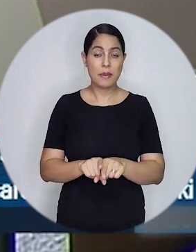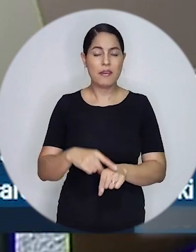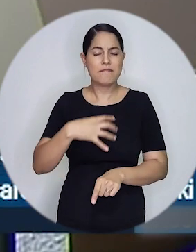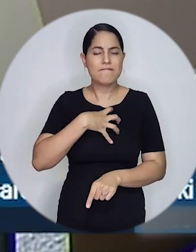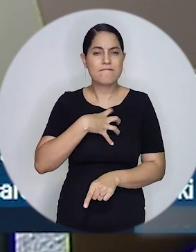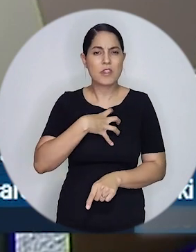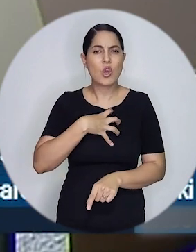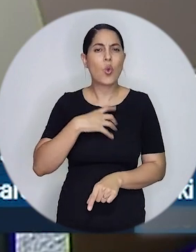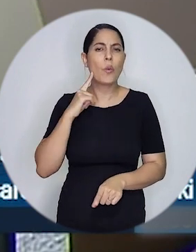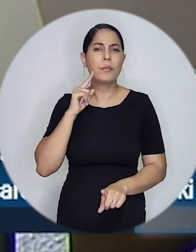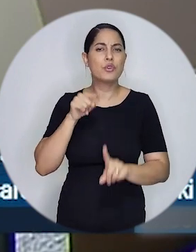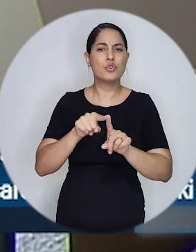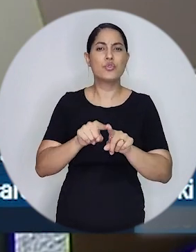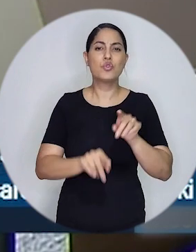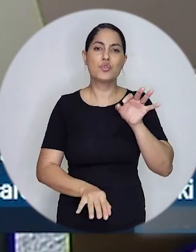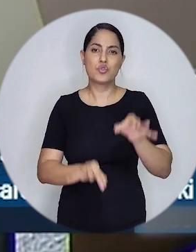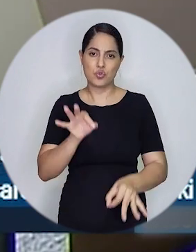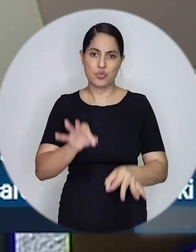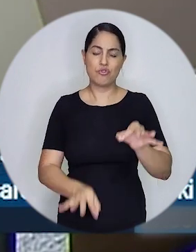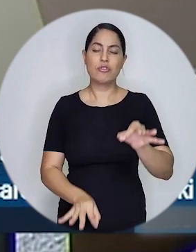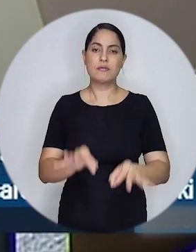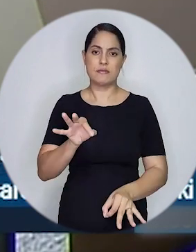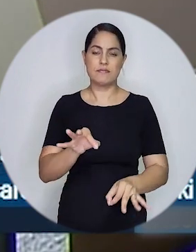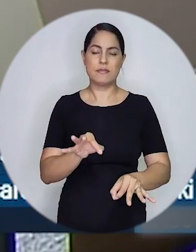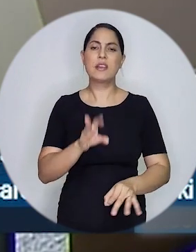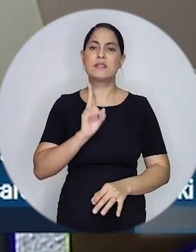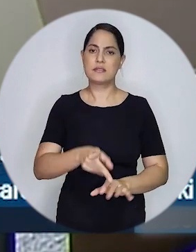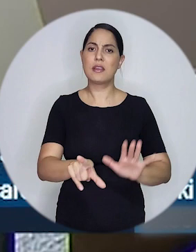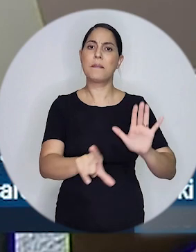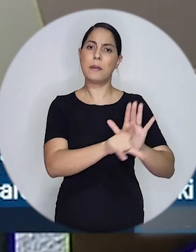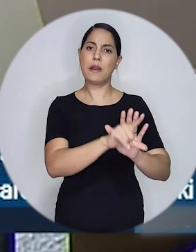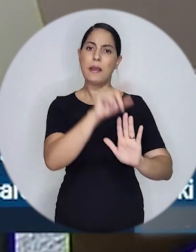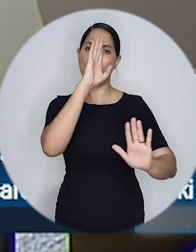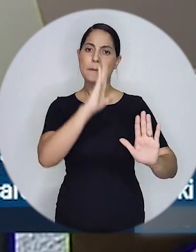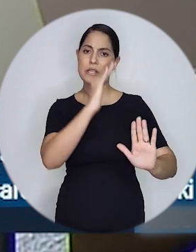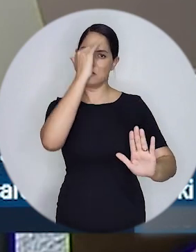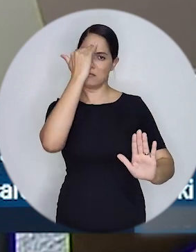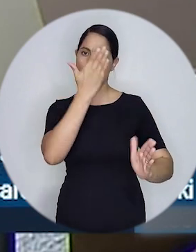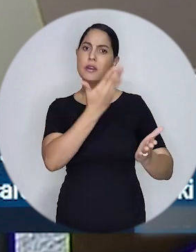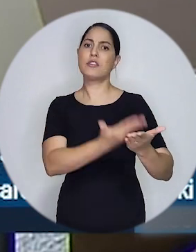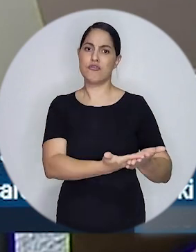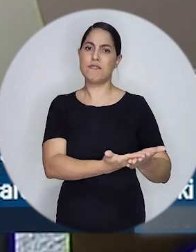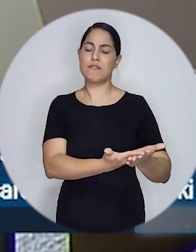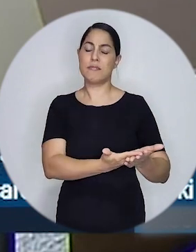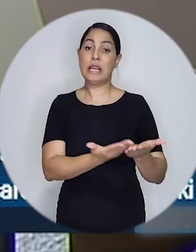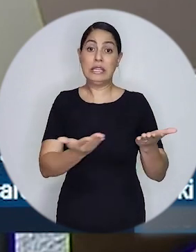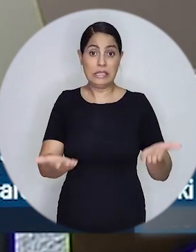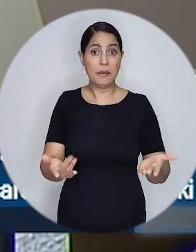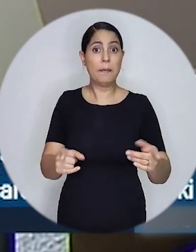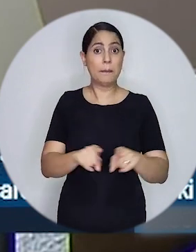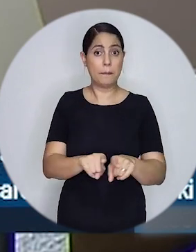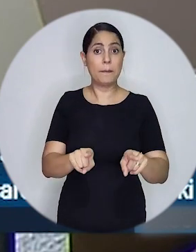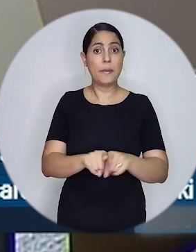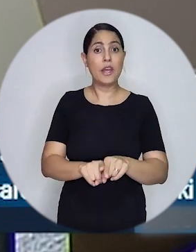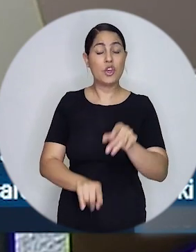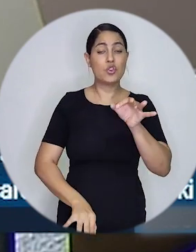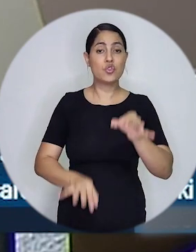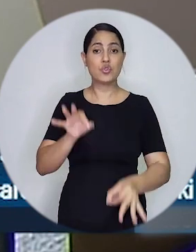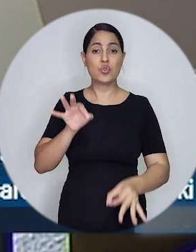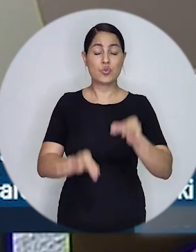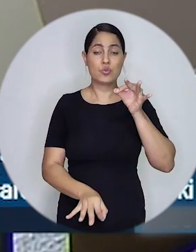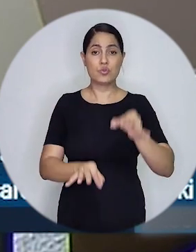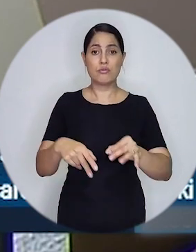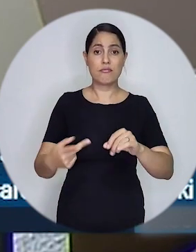nunca desacreditar nas leis e nas instituições brasileiras. E seguir com independência de atuação